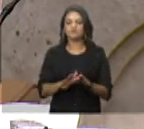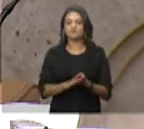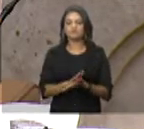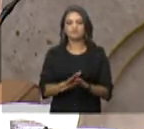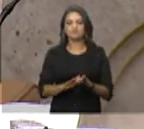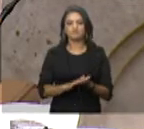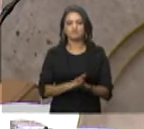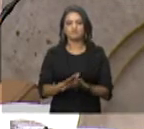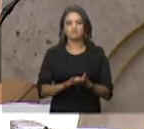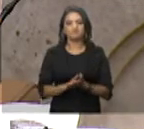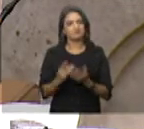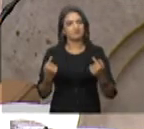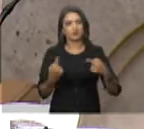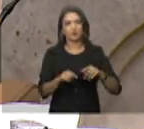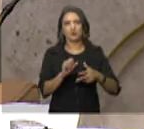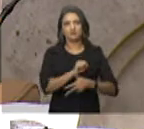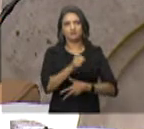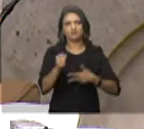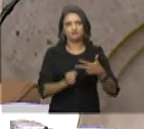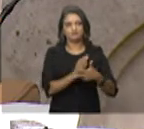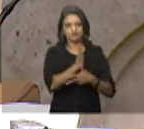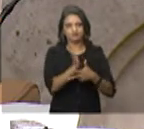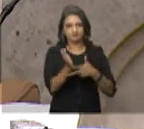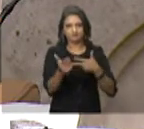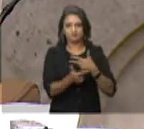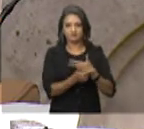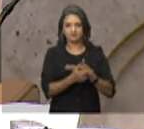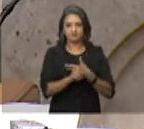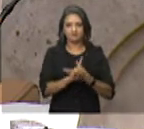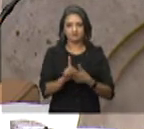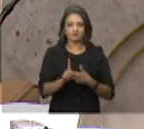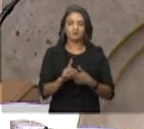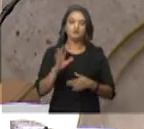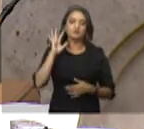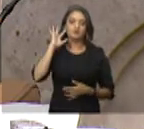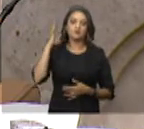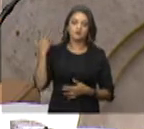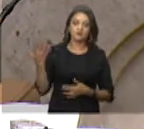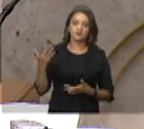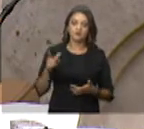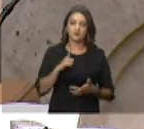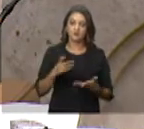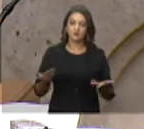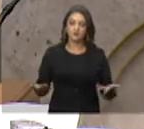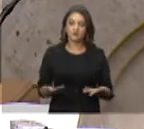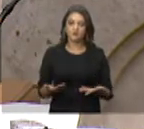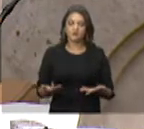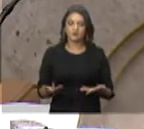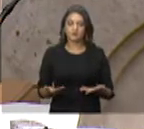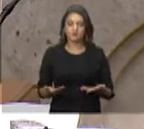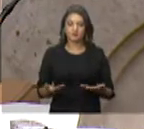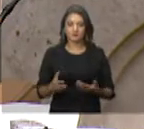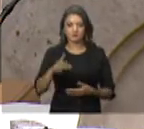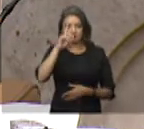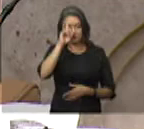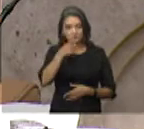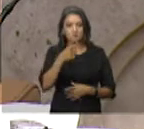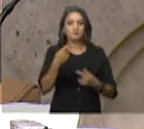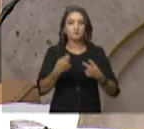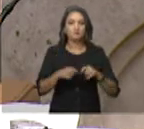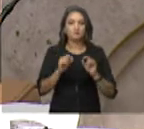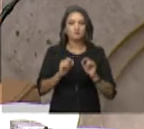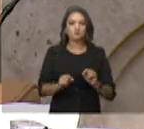postulado da separação de poderes a decisão a decisão recorrida ao determinar a correção da